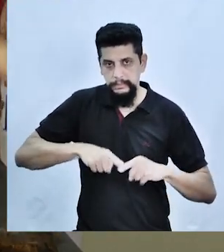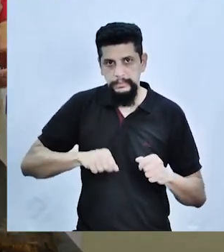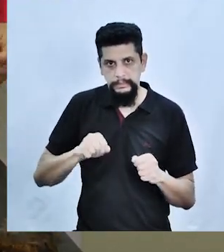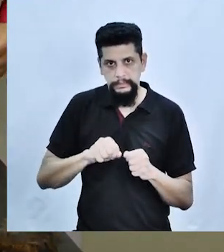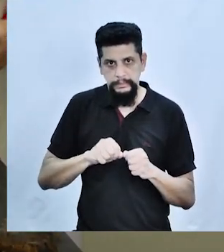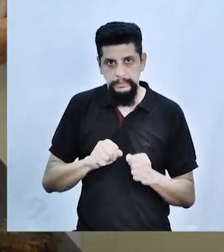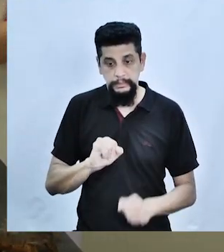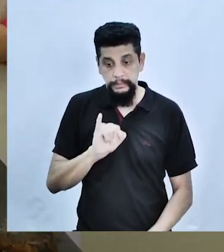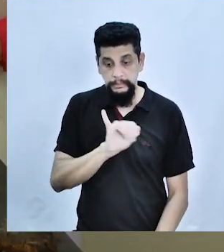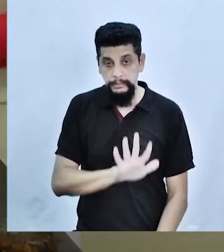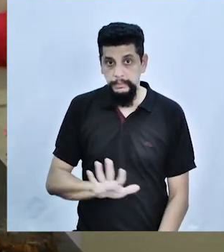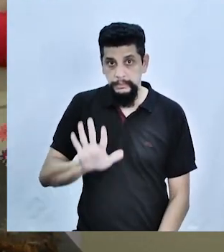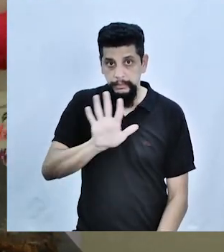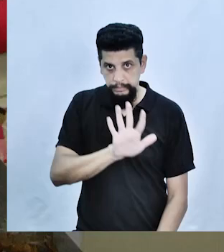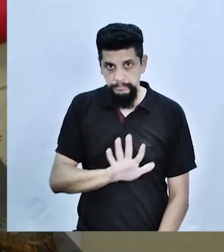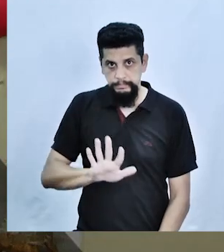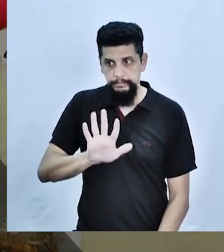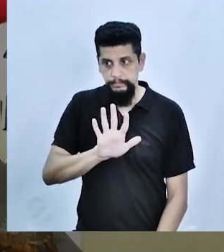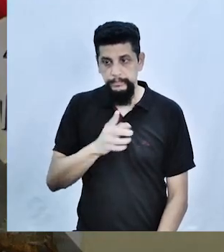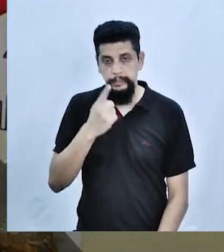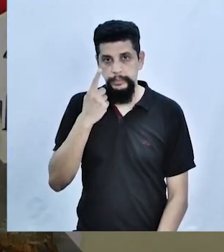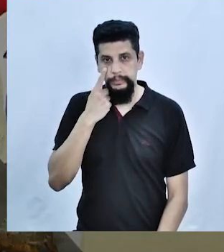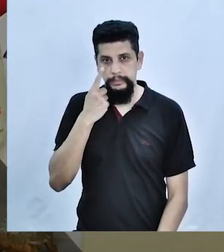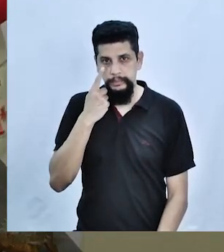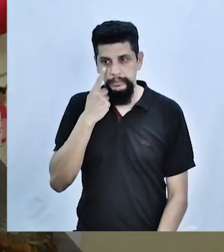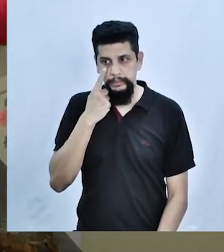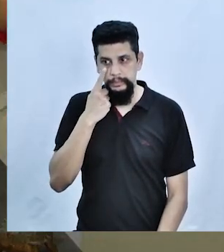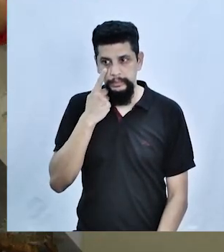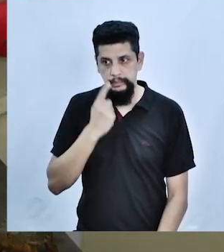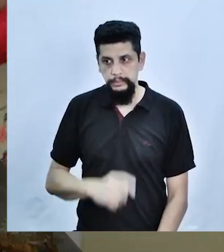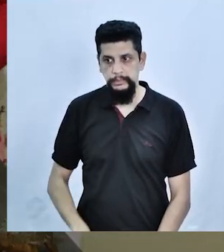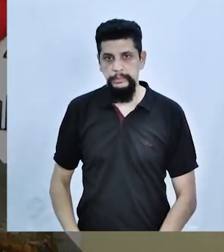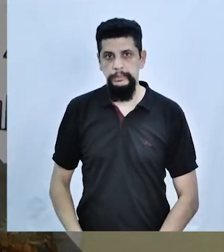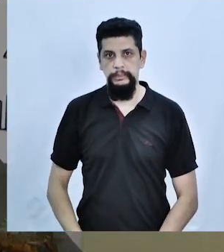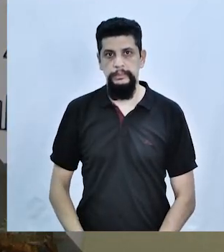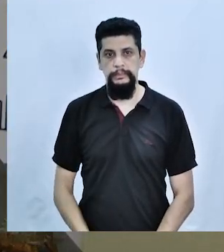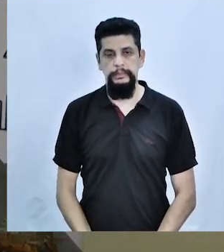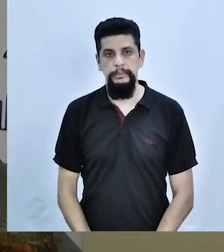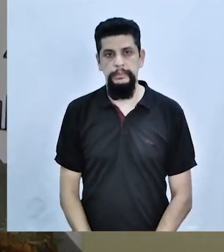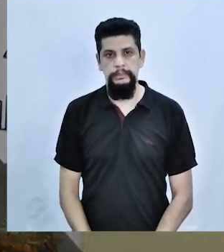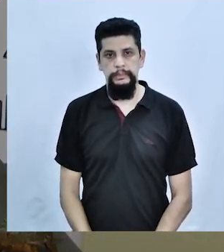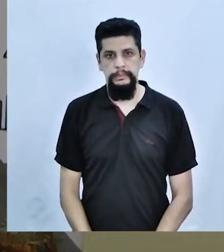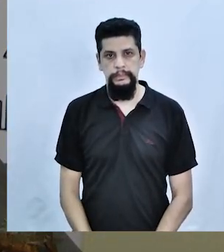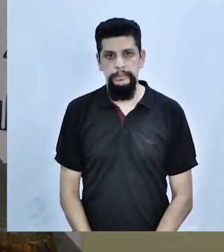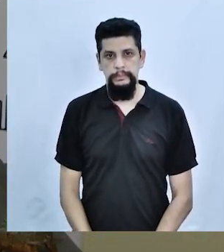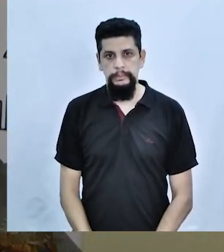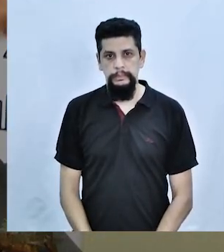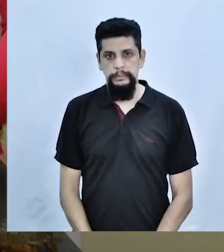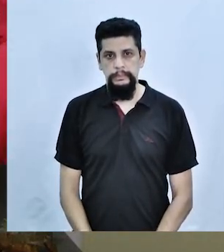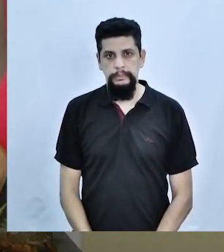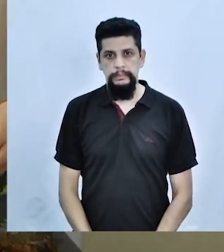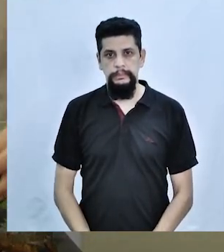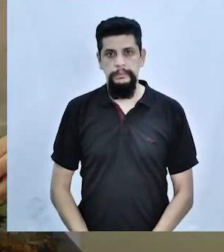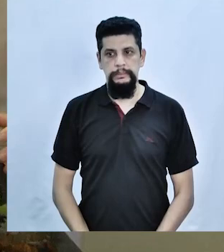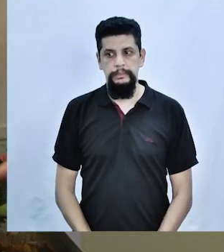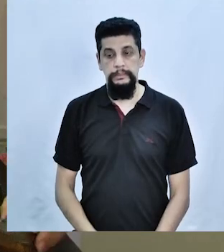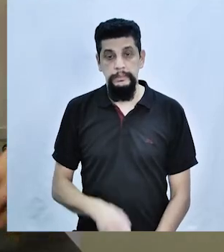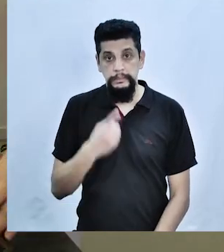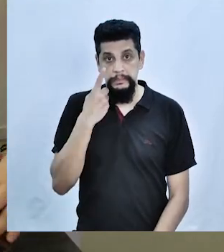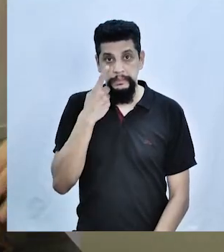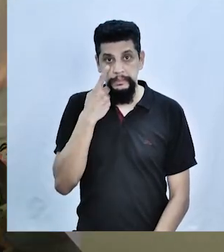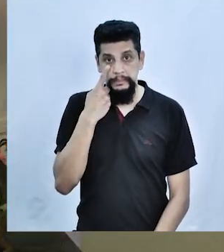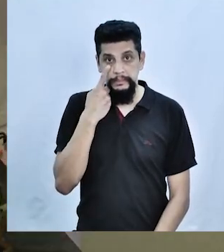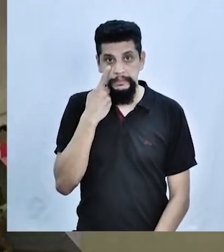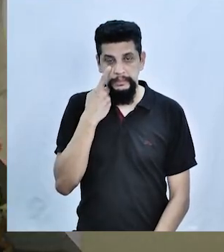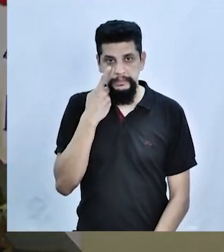peças e monta uma imagem. Isso mesmo. Tá? É. Então ela está esses aqui. Esses dinos vão ficar torcendo pra gente montar tudo direitinho aqui. É isso